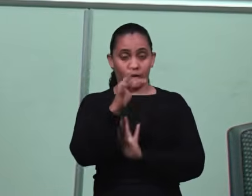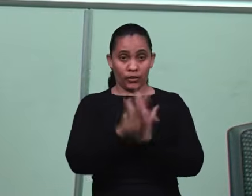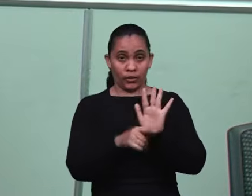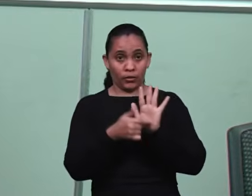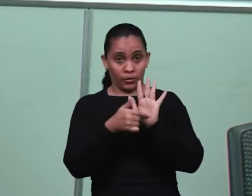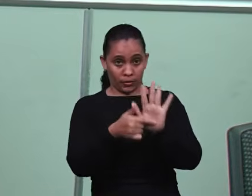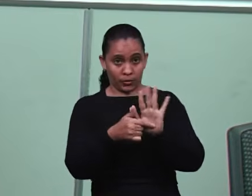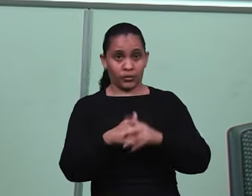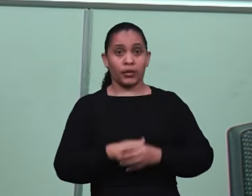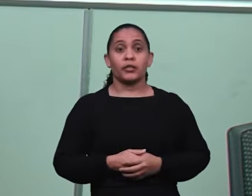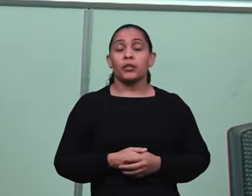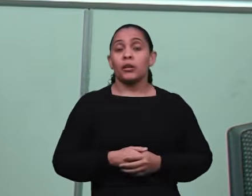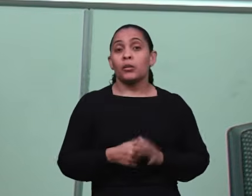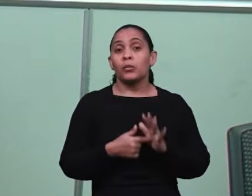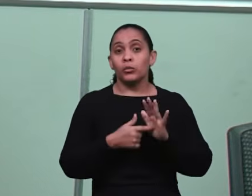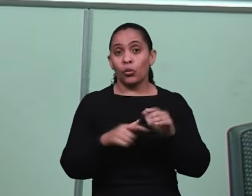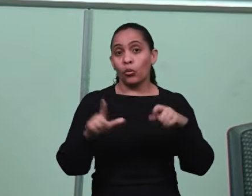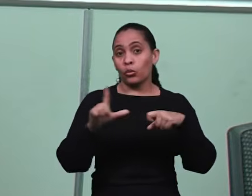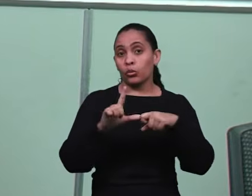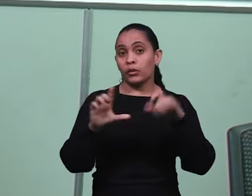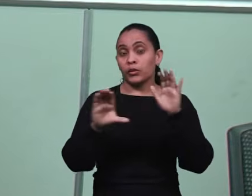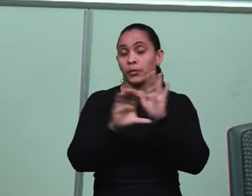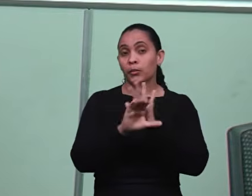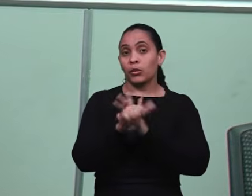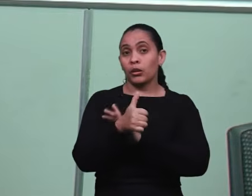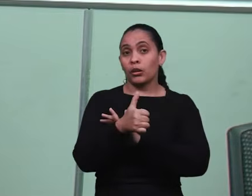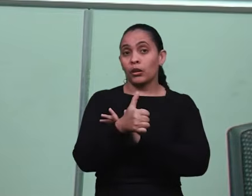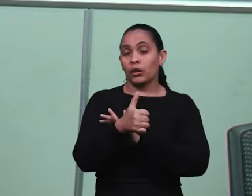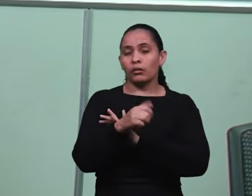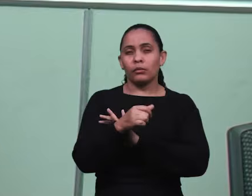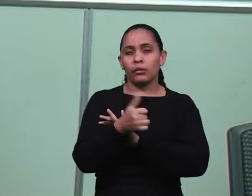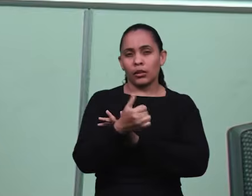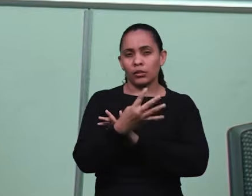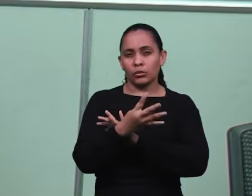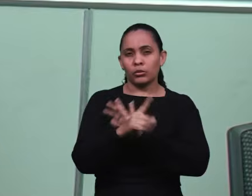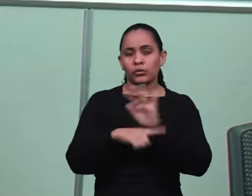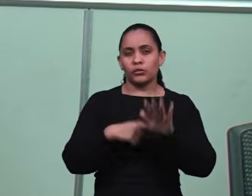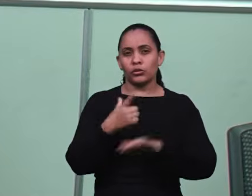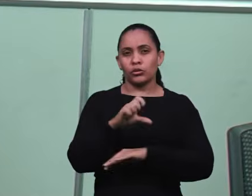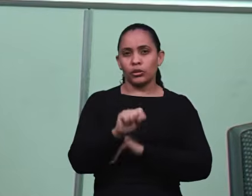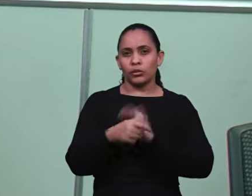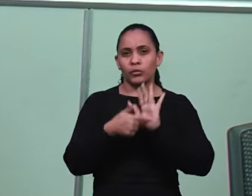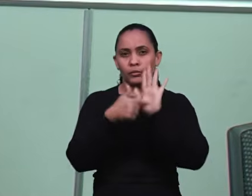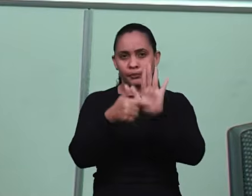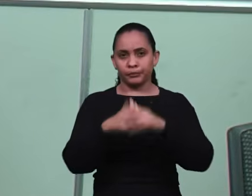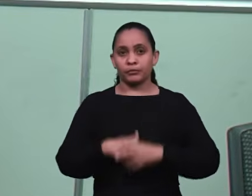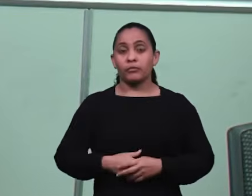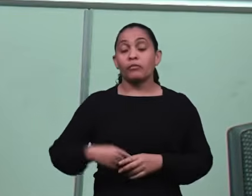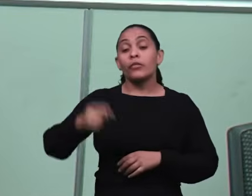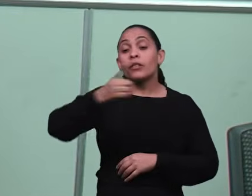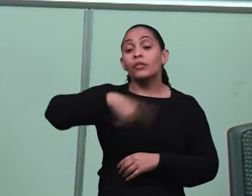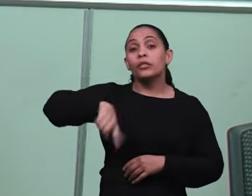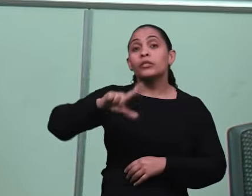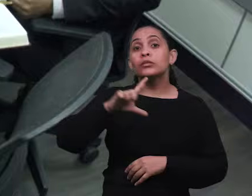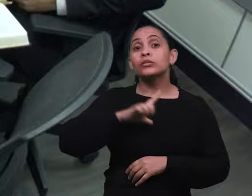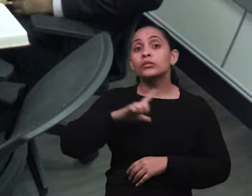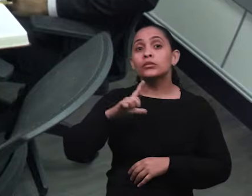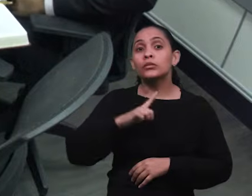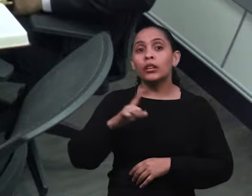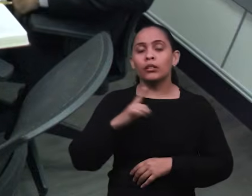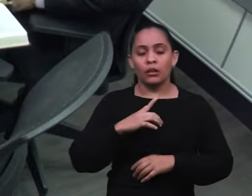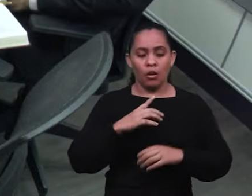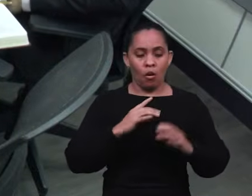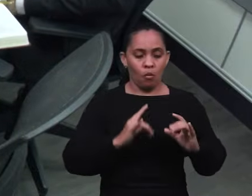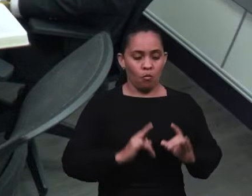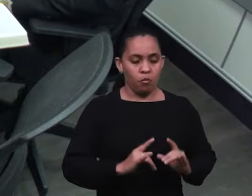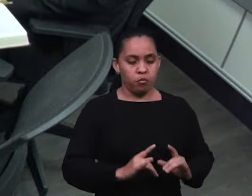texto citado pelo Moisés no primeiro episódio, Lucas 14, 28, que diz assim: pois qual de vós, querendo edificar uma torre, não